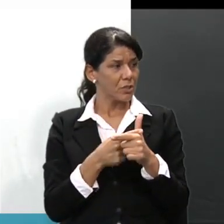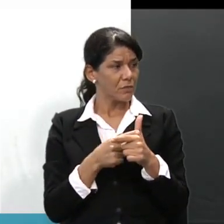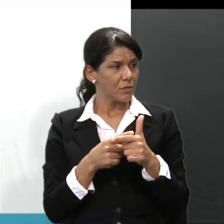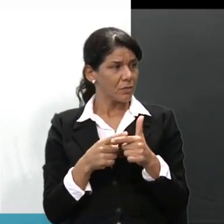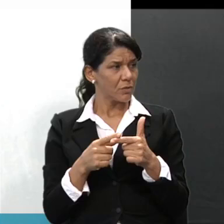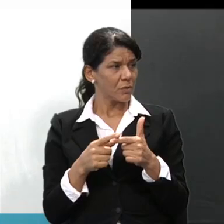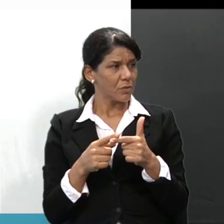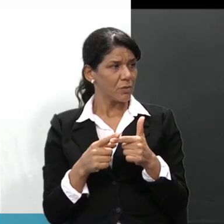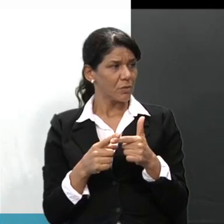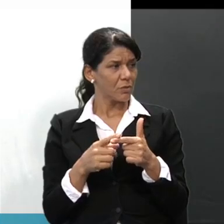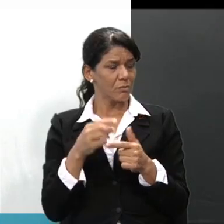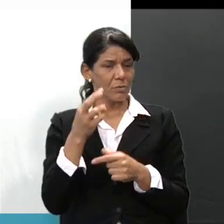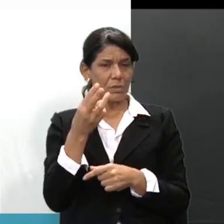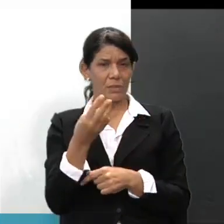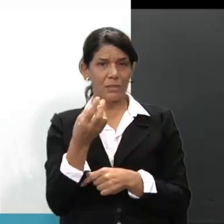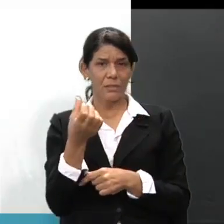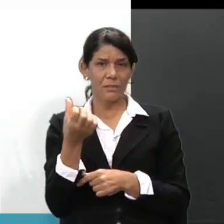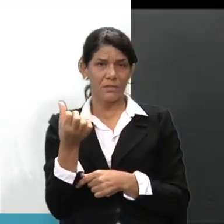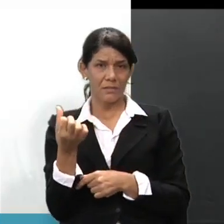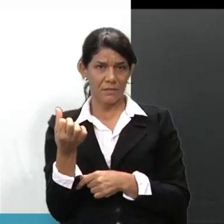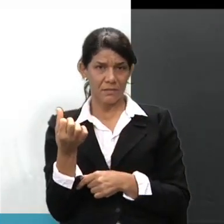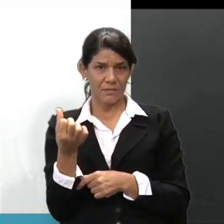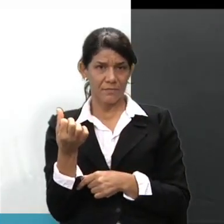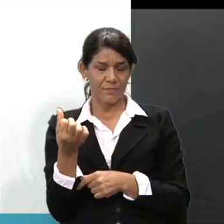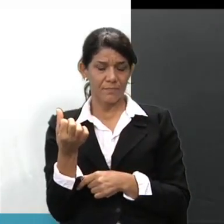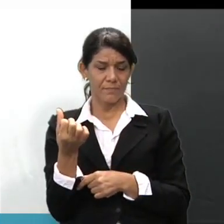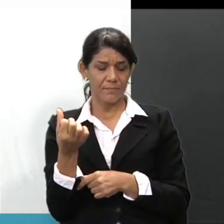dividido por 36.